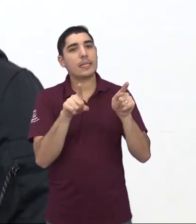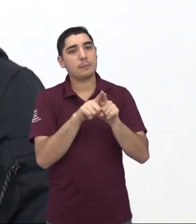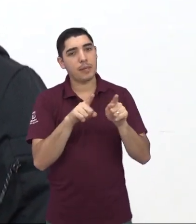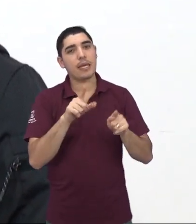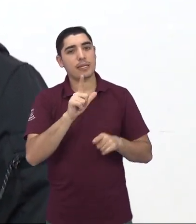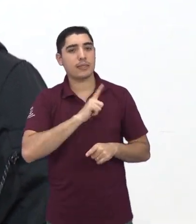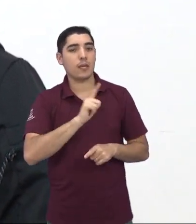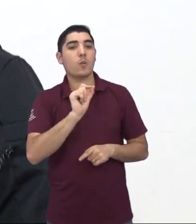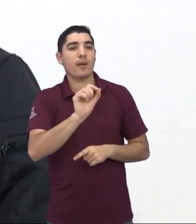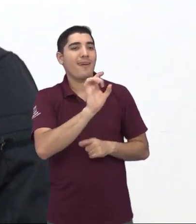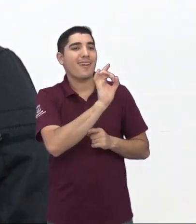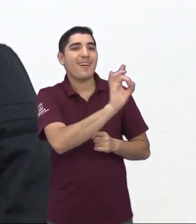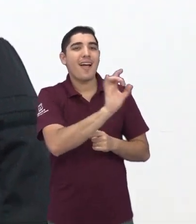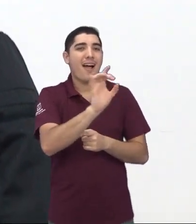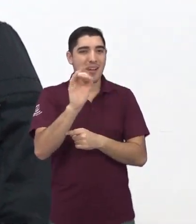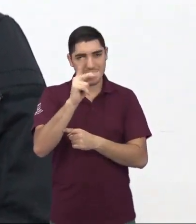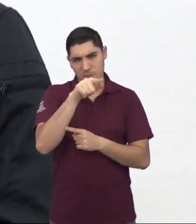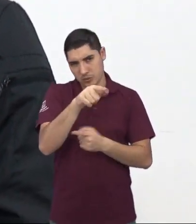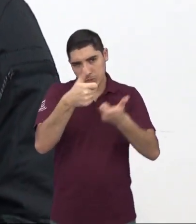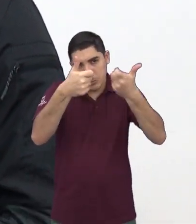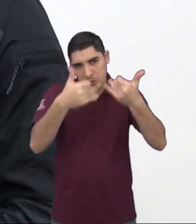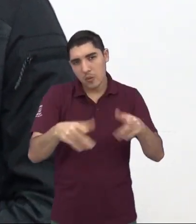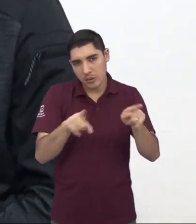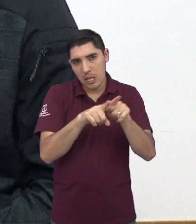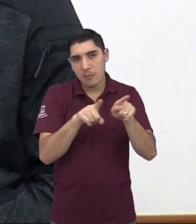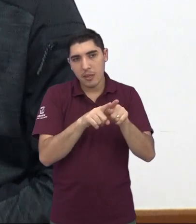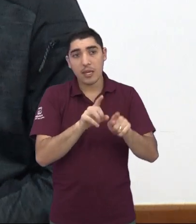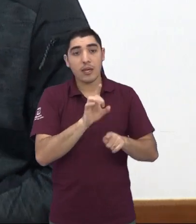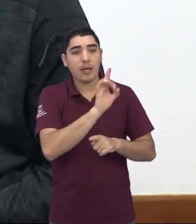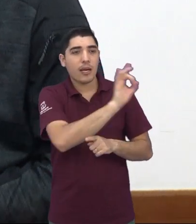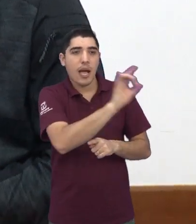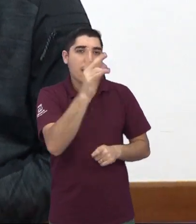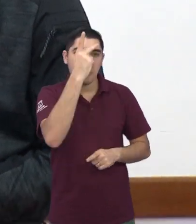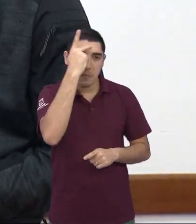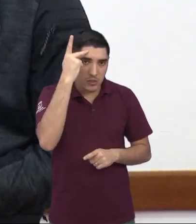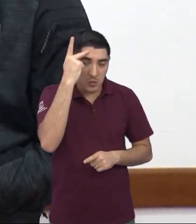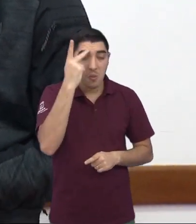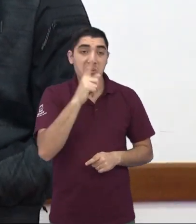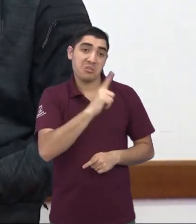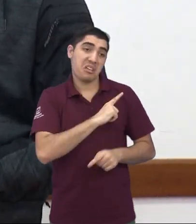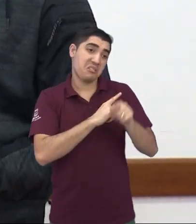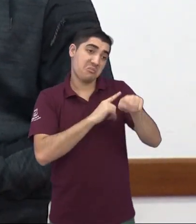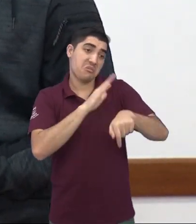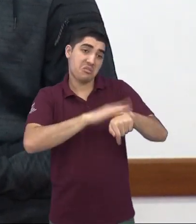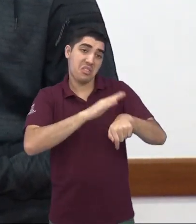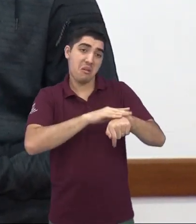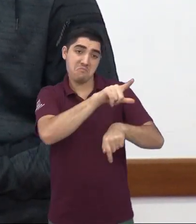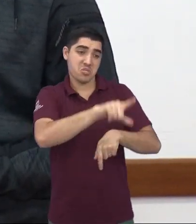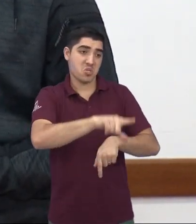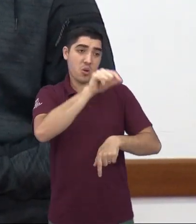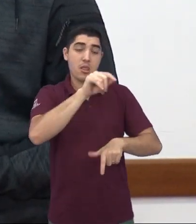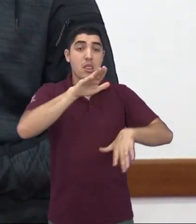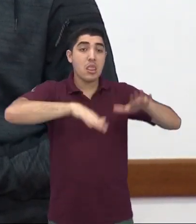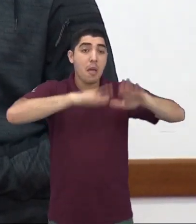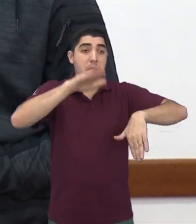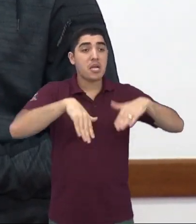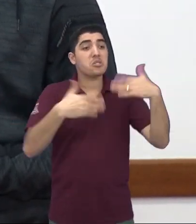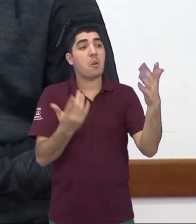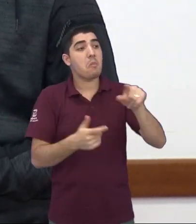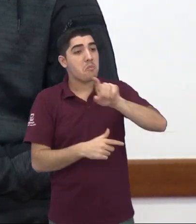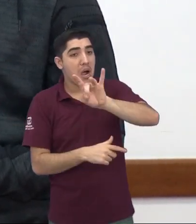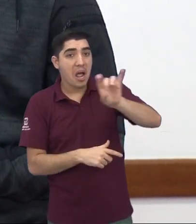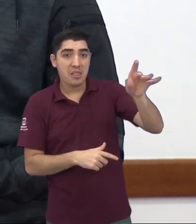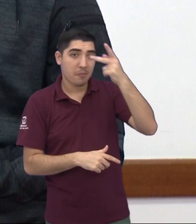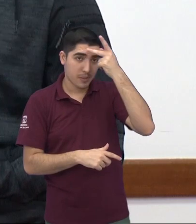questão cada um vai, você bem falou, né, também é dessa questão, cada um vai ter ali o seu tempo, depende de pessoa